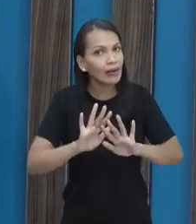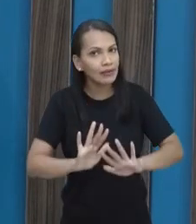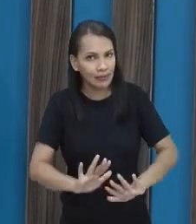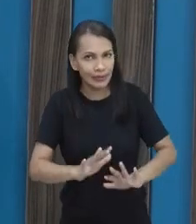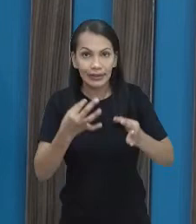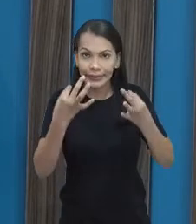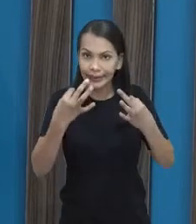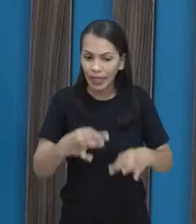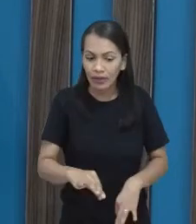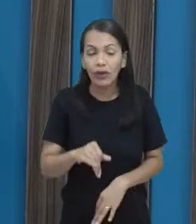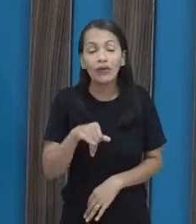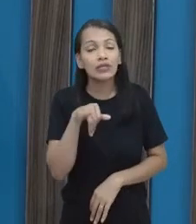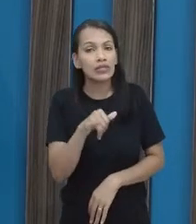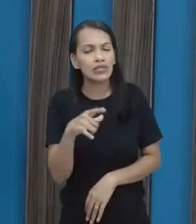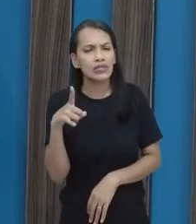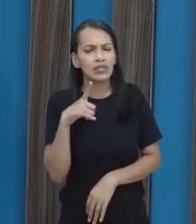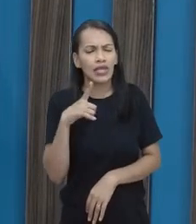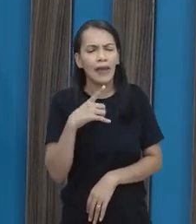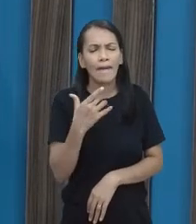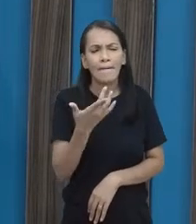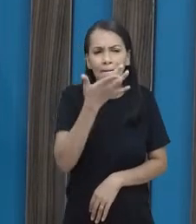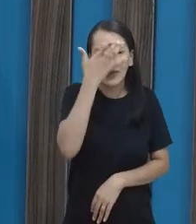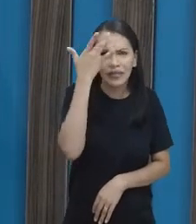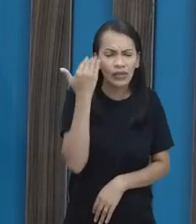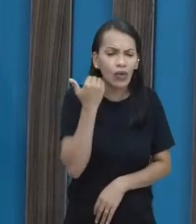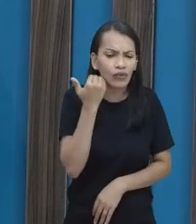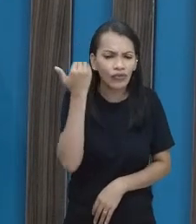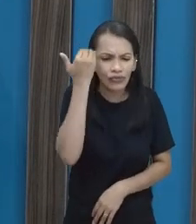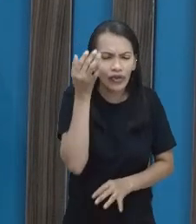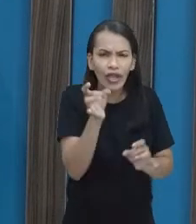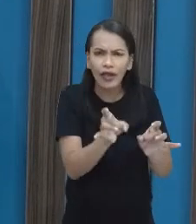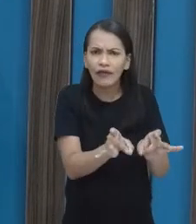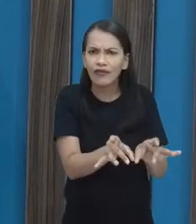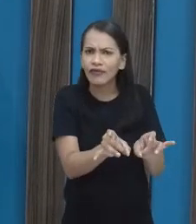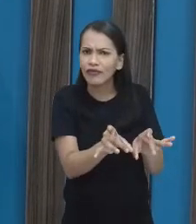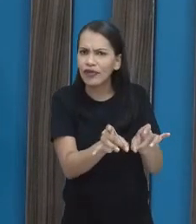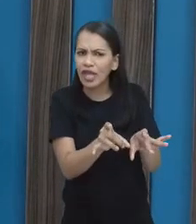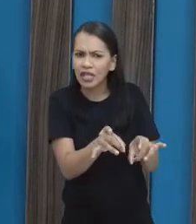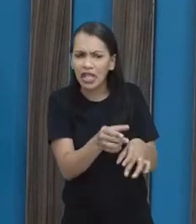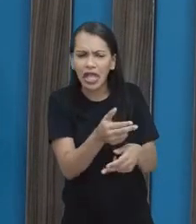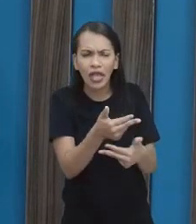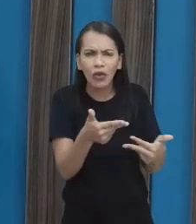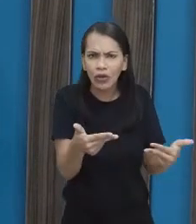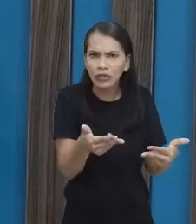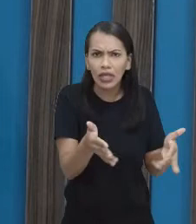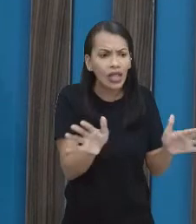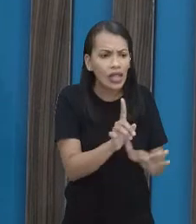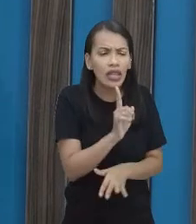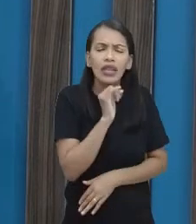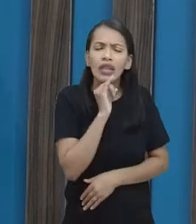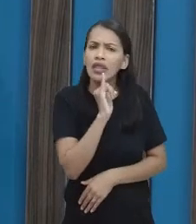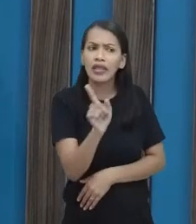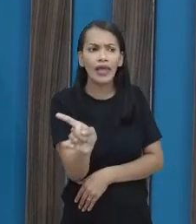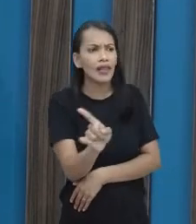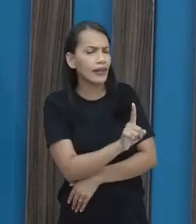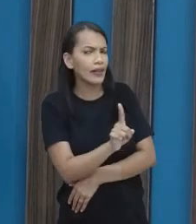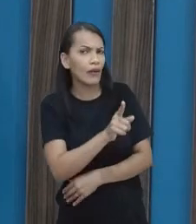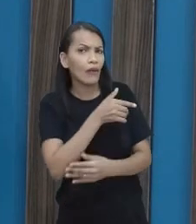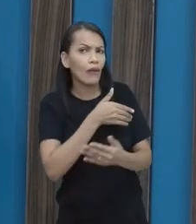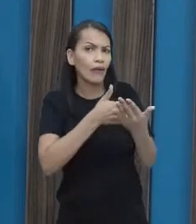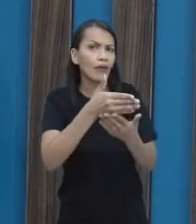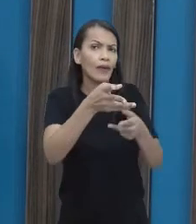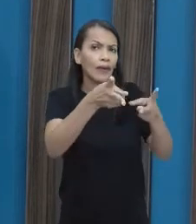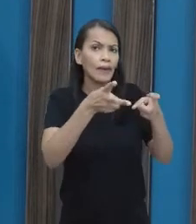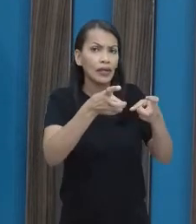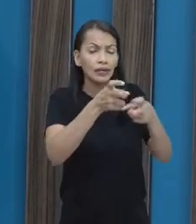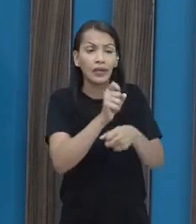oferecendo a vocês vantagens para vocês venderem bala, para vocês venderem alguma coisa, digam não, né? E comecem a perceber